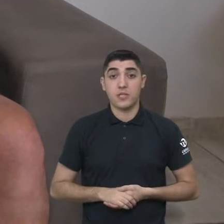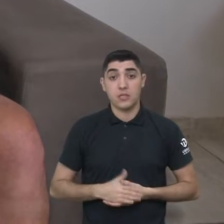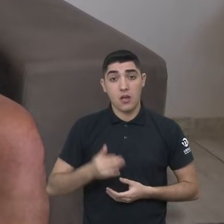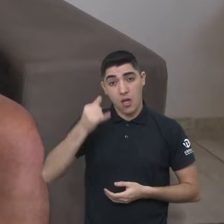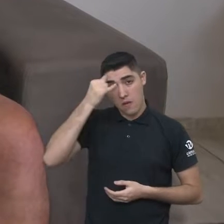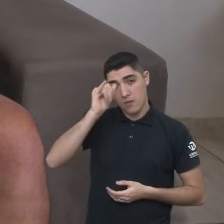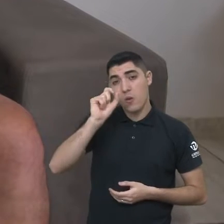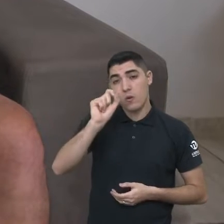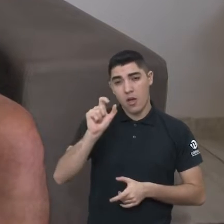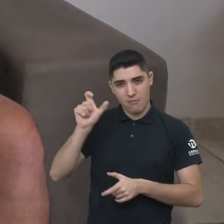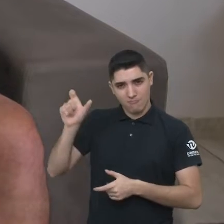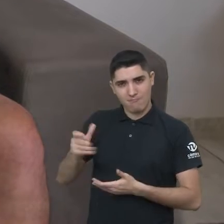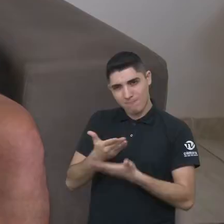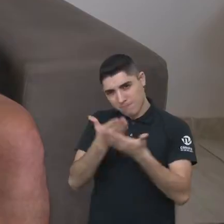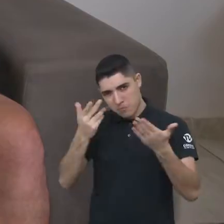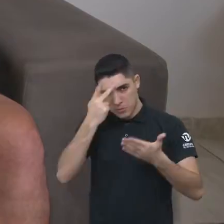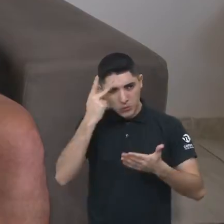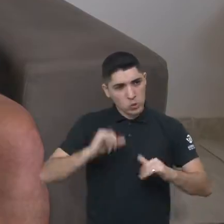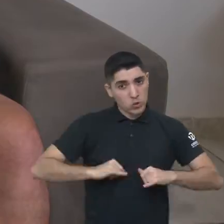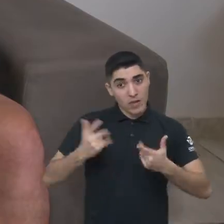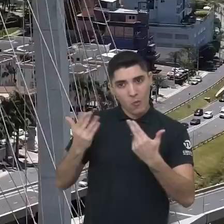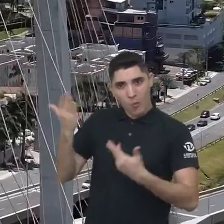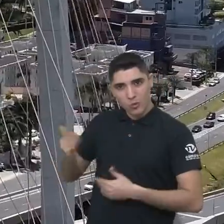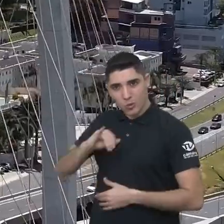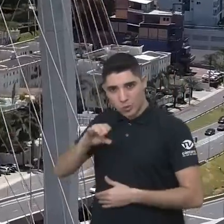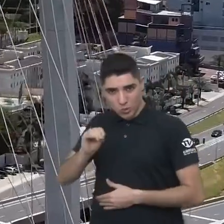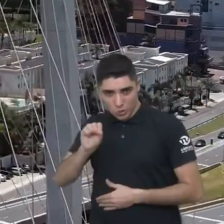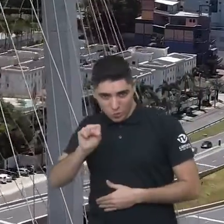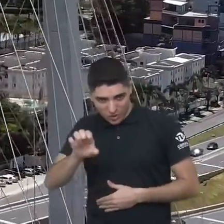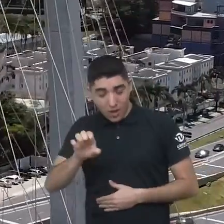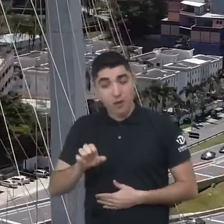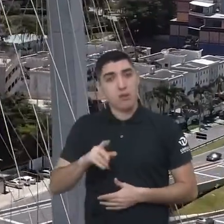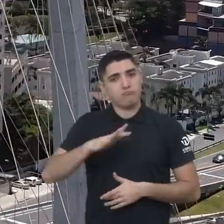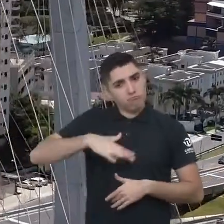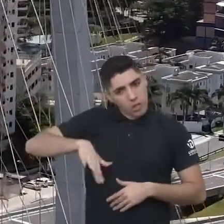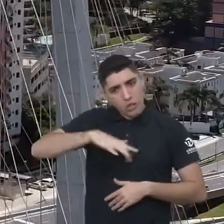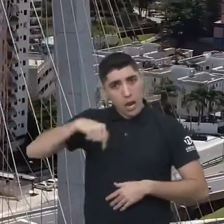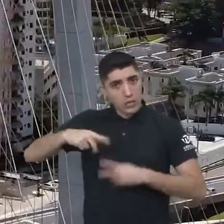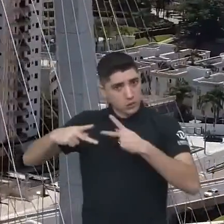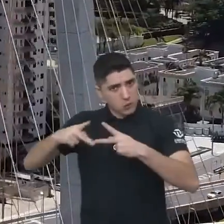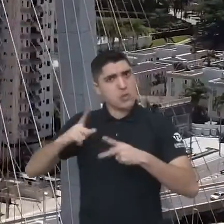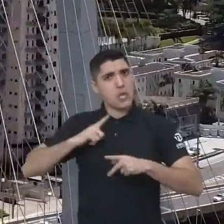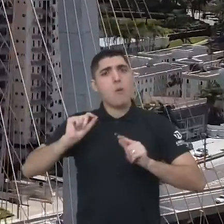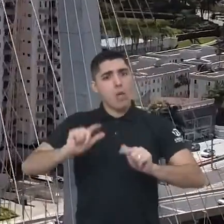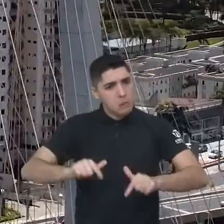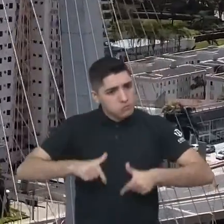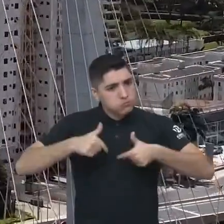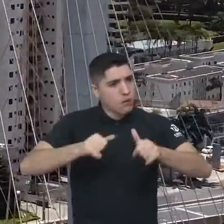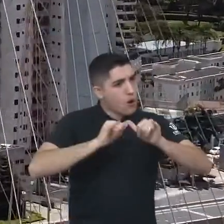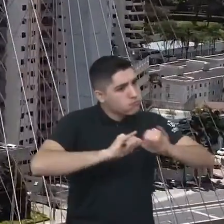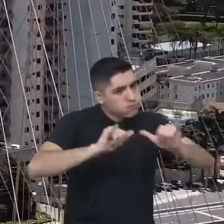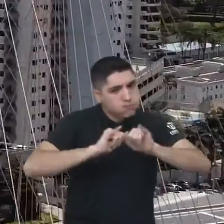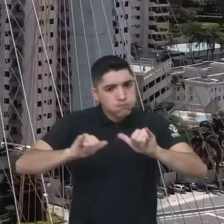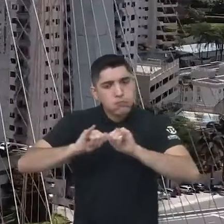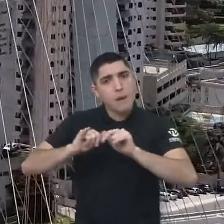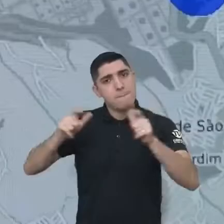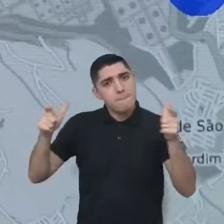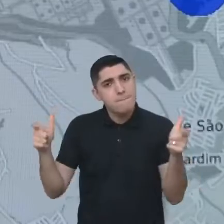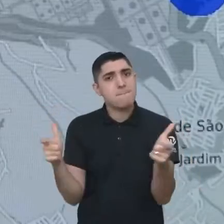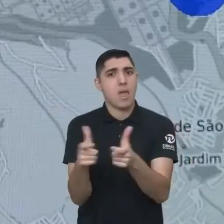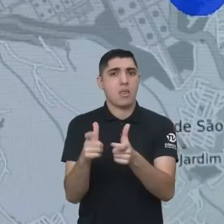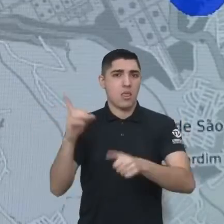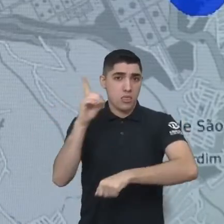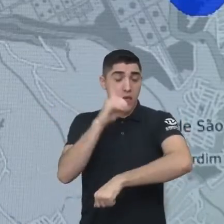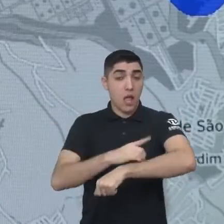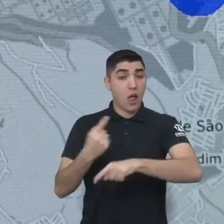mais pessoas passem pelo que o José Carlos passou, São José dos Campos tem trabalhado para manter os casos de dengue em baixa.